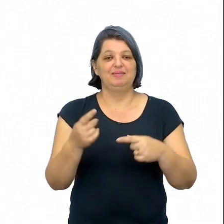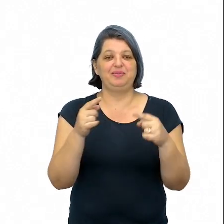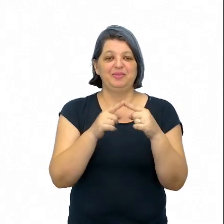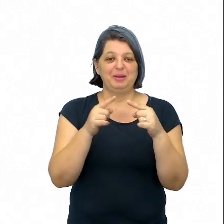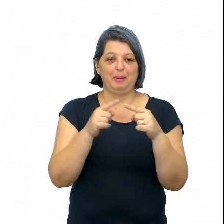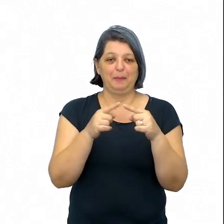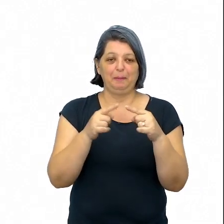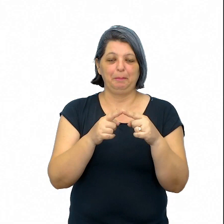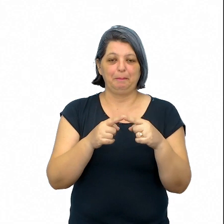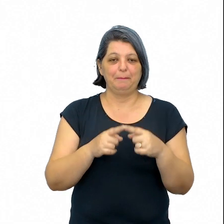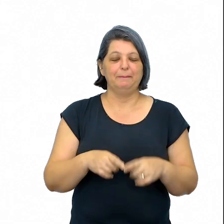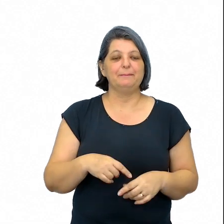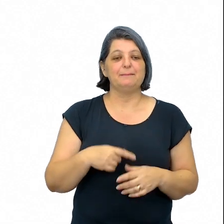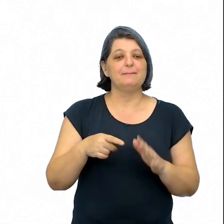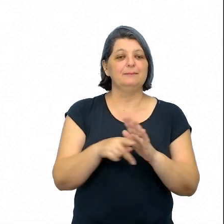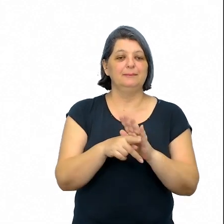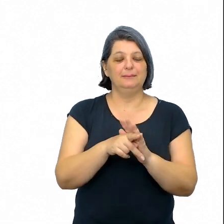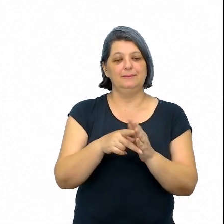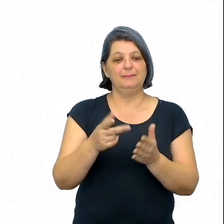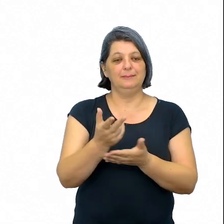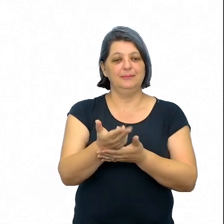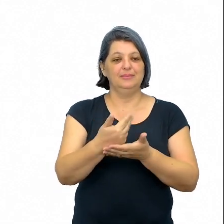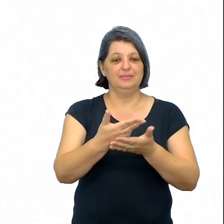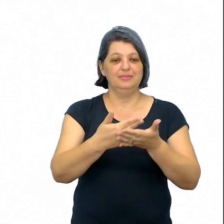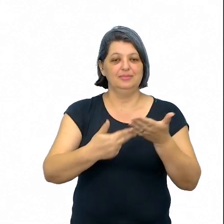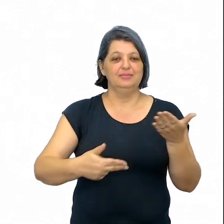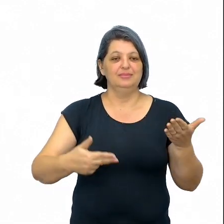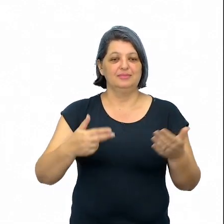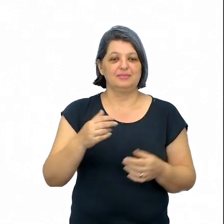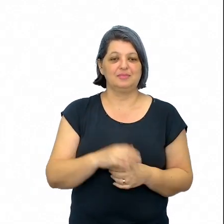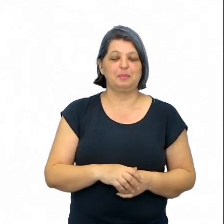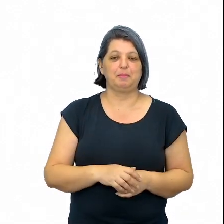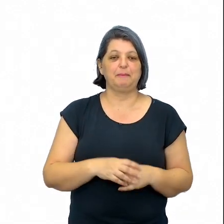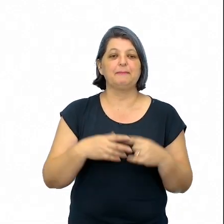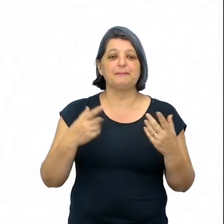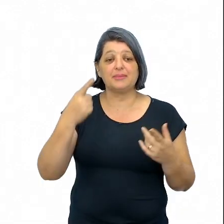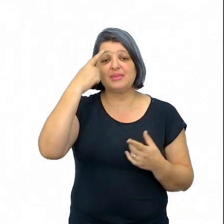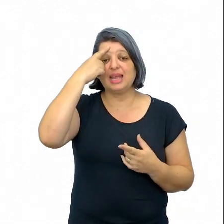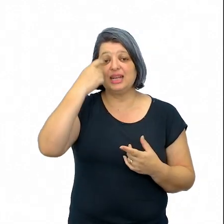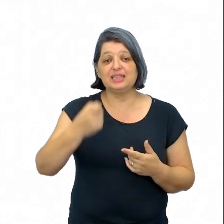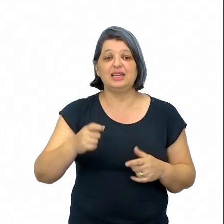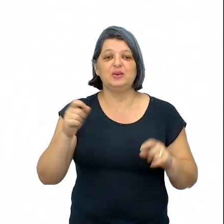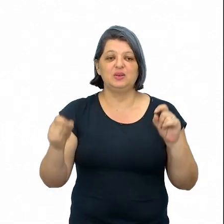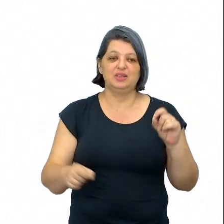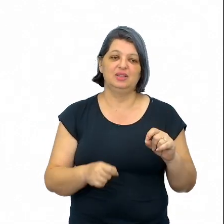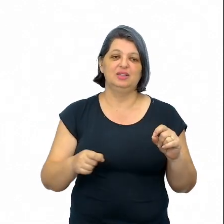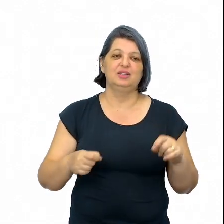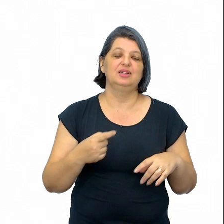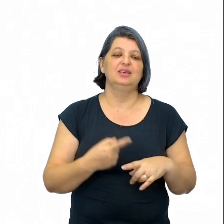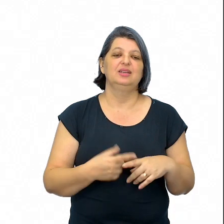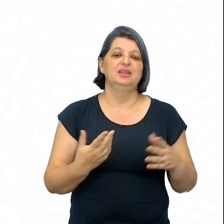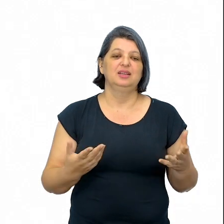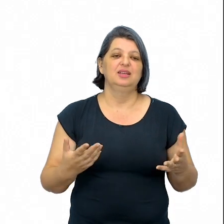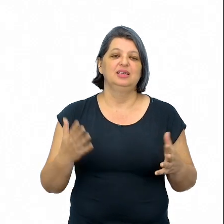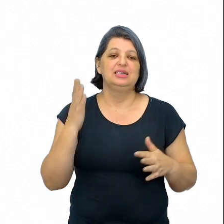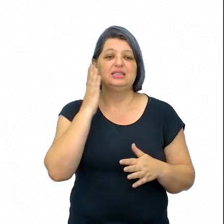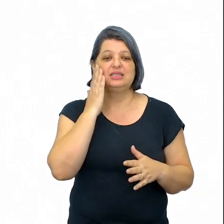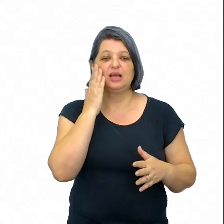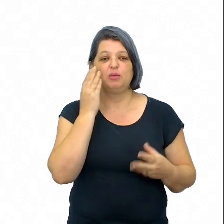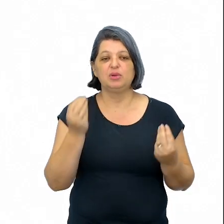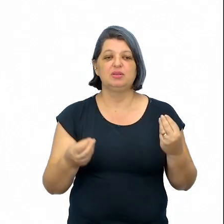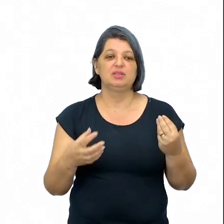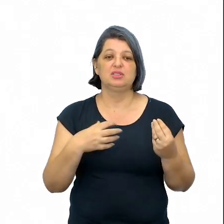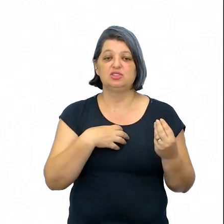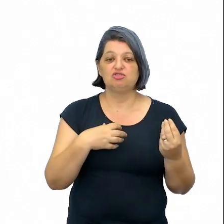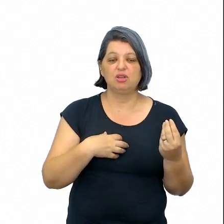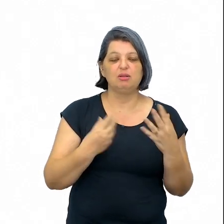de semelhança das figuras. O que significa isso, né? Então, essa é a ideia de razão. Então, o meu estudante tem que saber ver se é